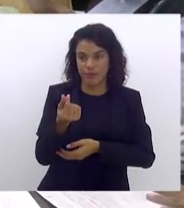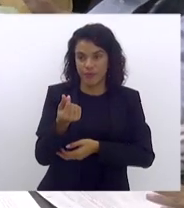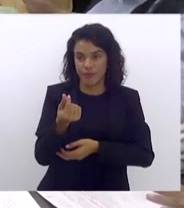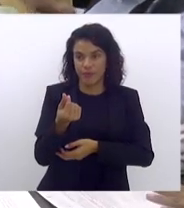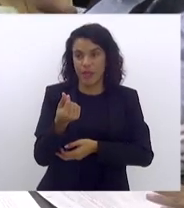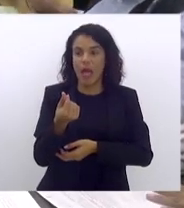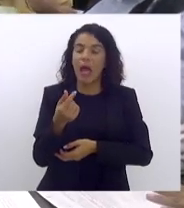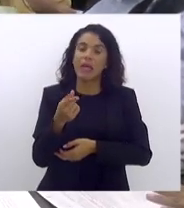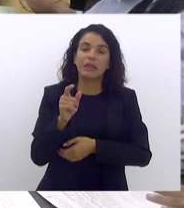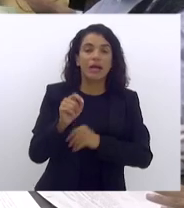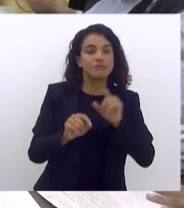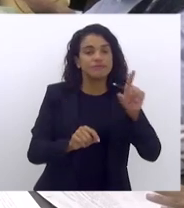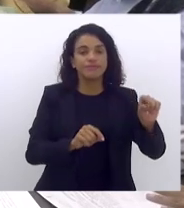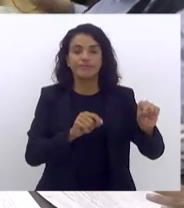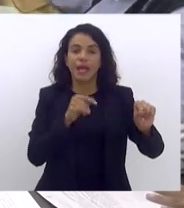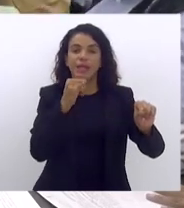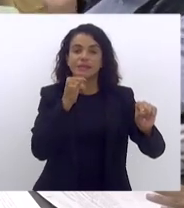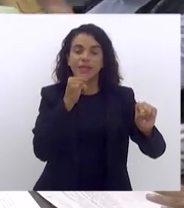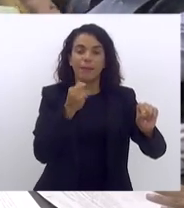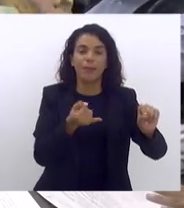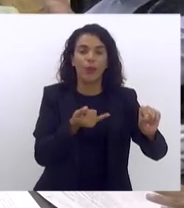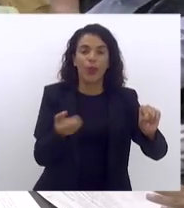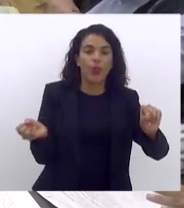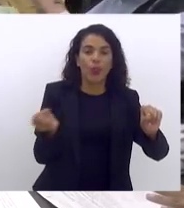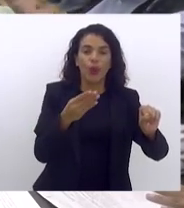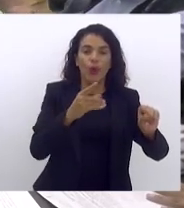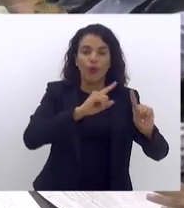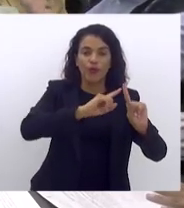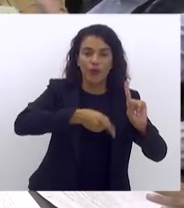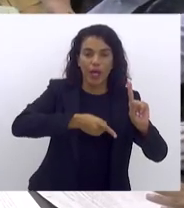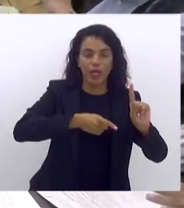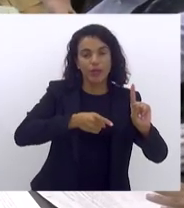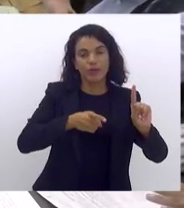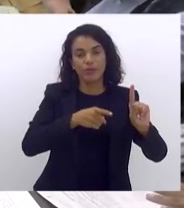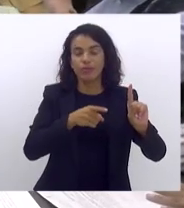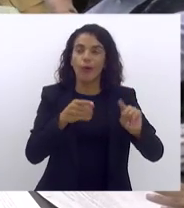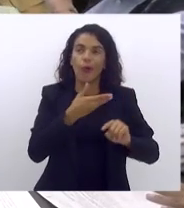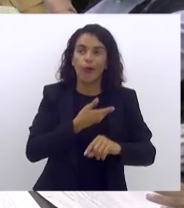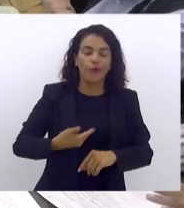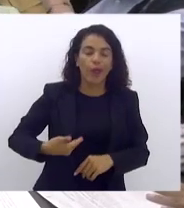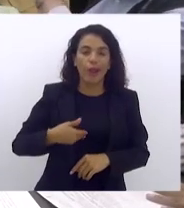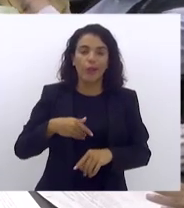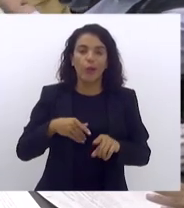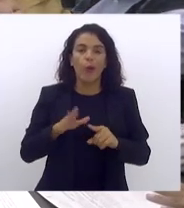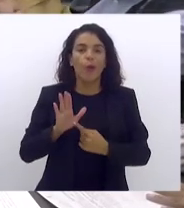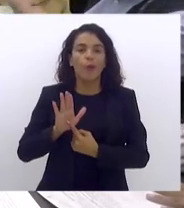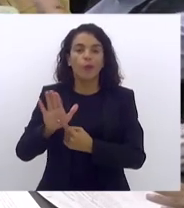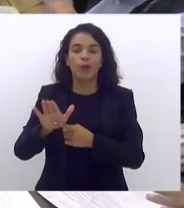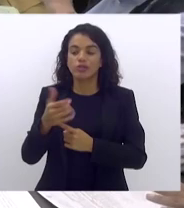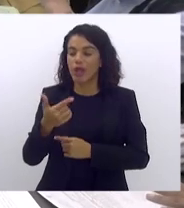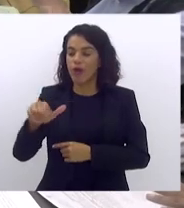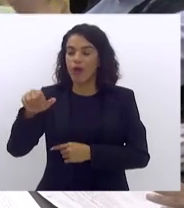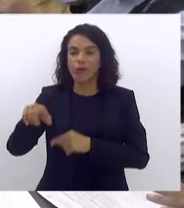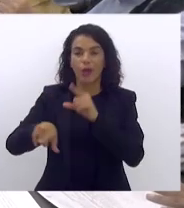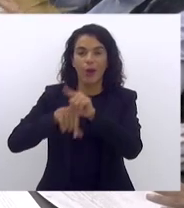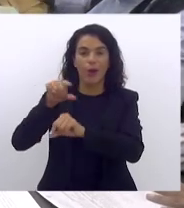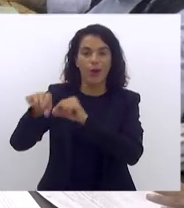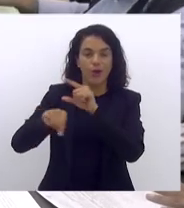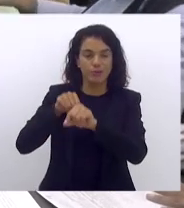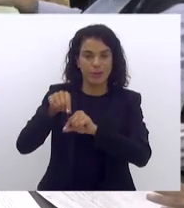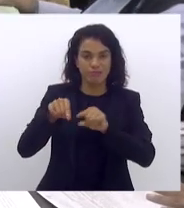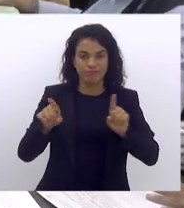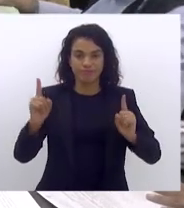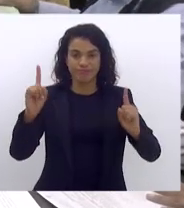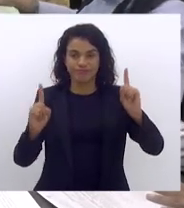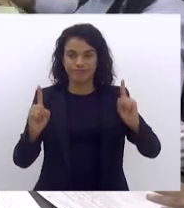aí dá alternativas, num caso de um eventual novo veto, o governo ter a chance de apontar uma outra fonte genérica, uma vez que,